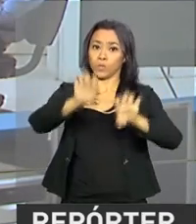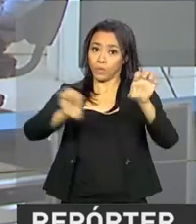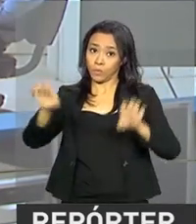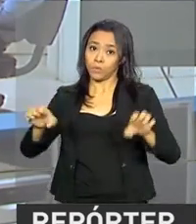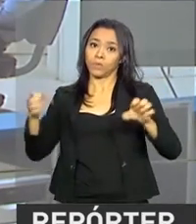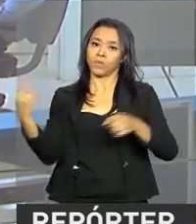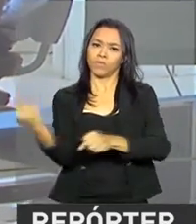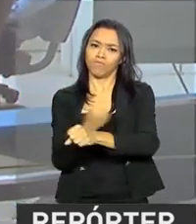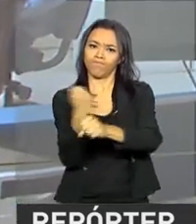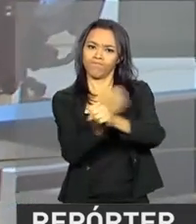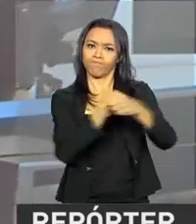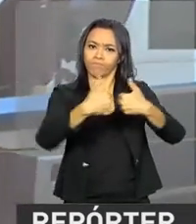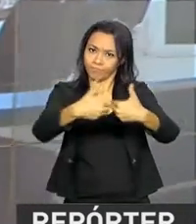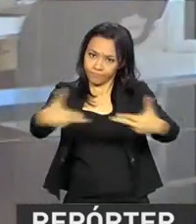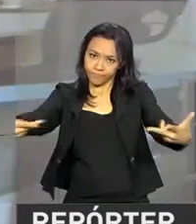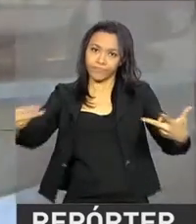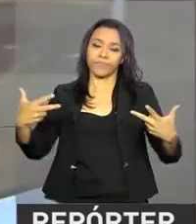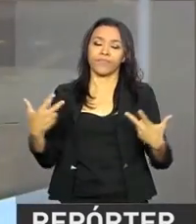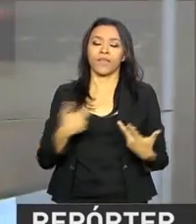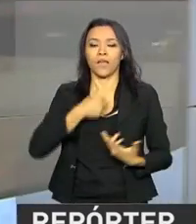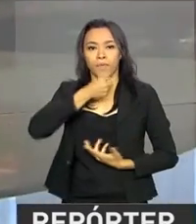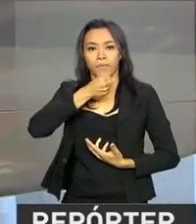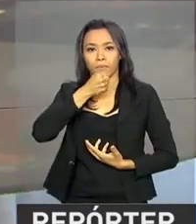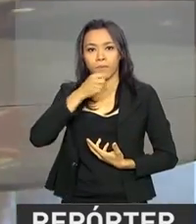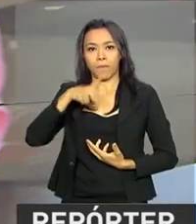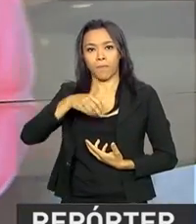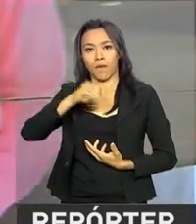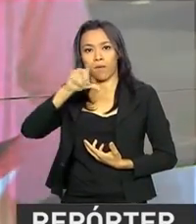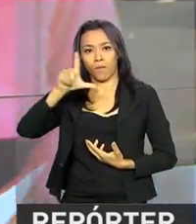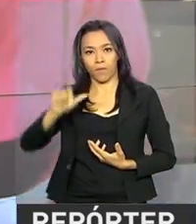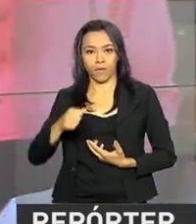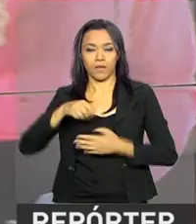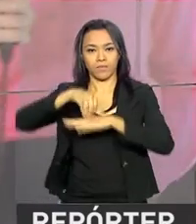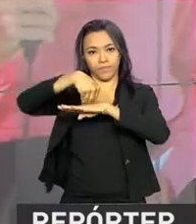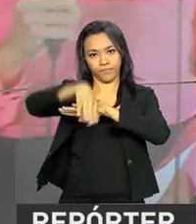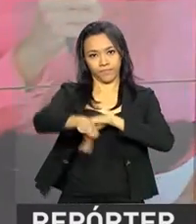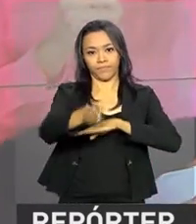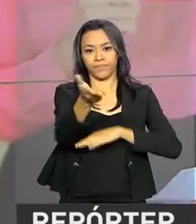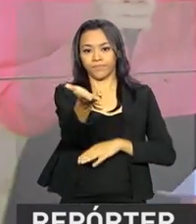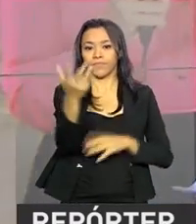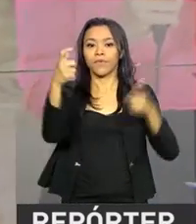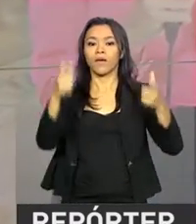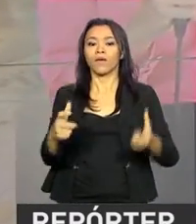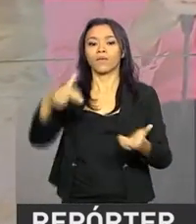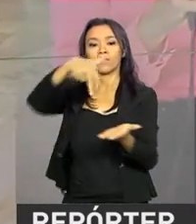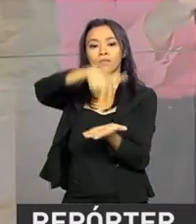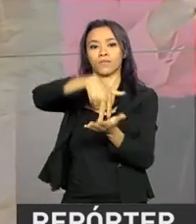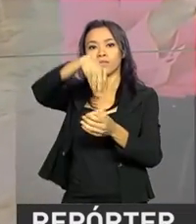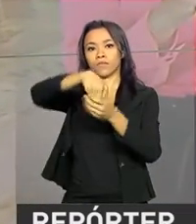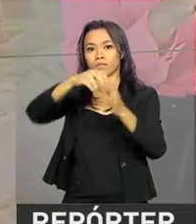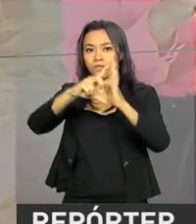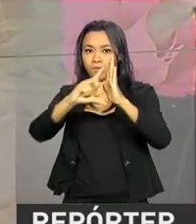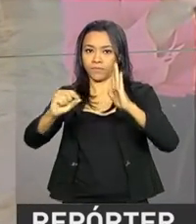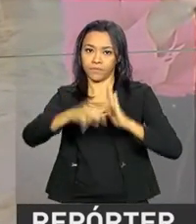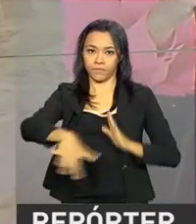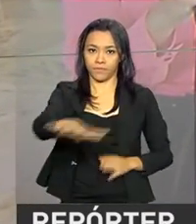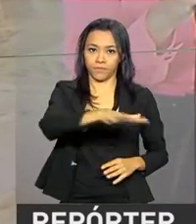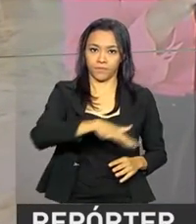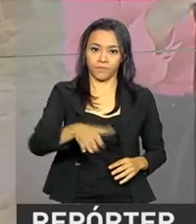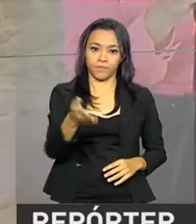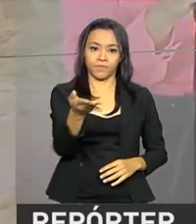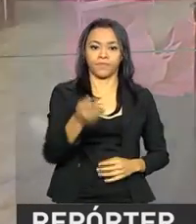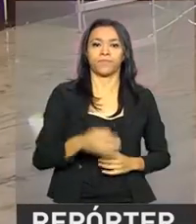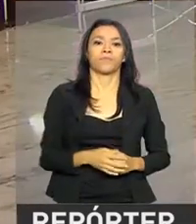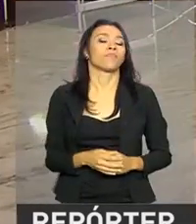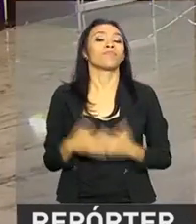repórter paula de hoje traz as informações pra gente ao vivo lá do palácio do planalto ou paula foi leandro pois é